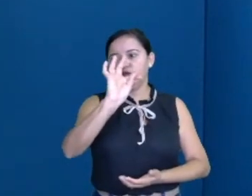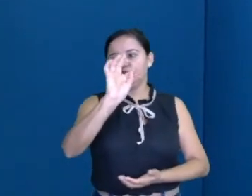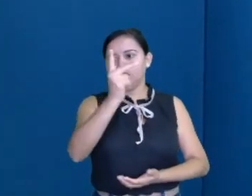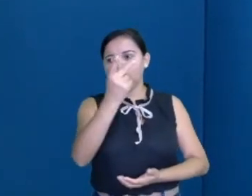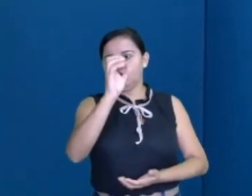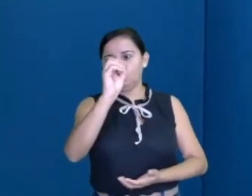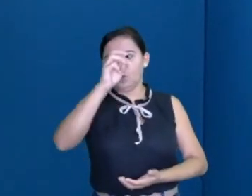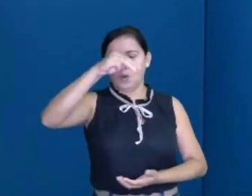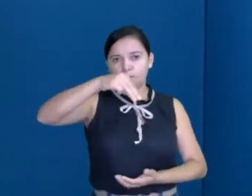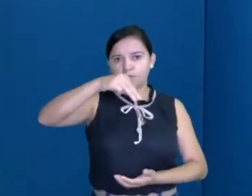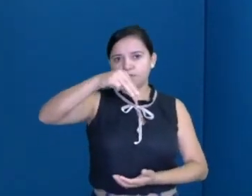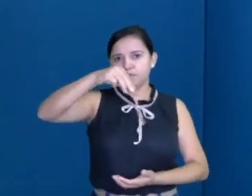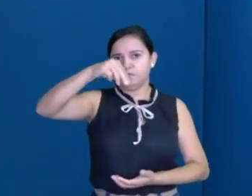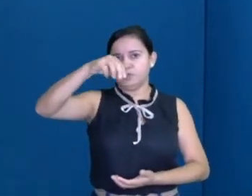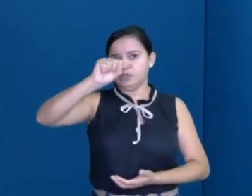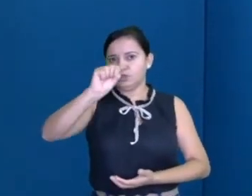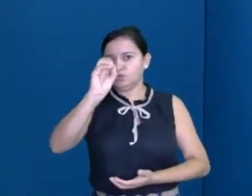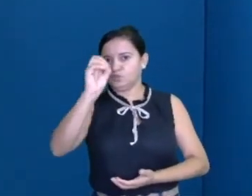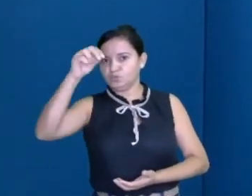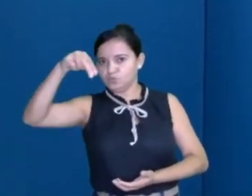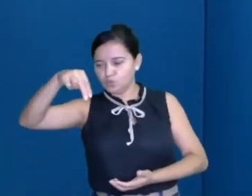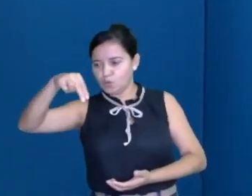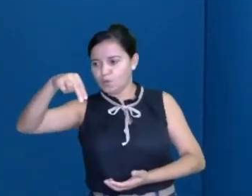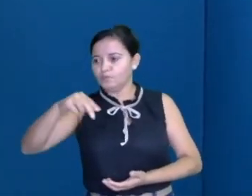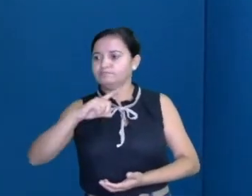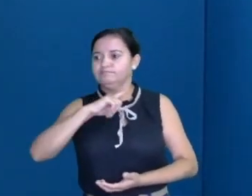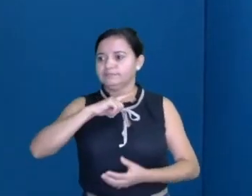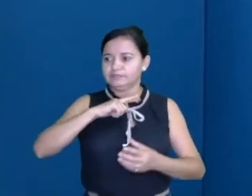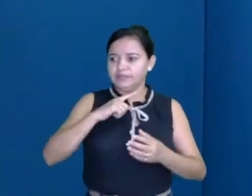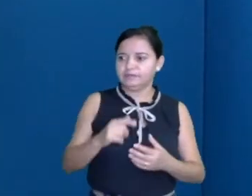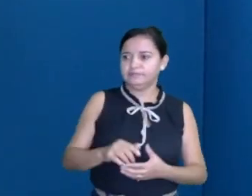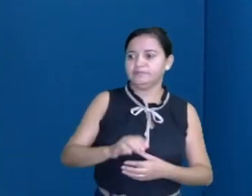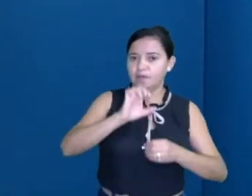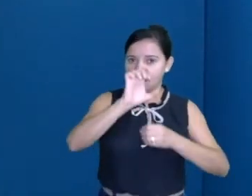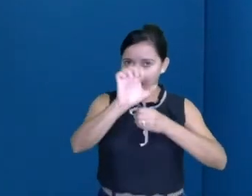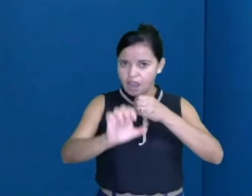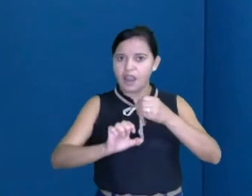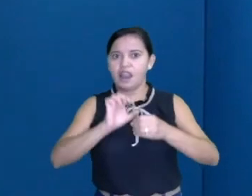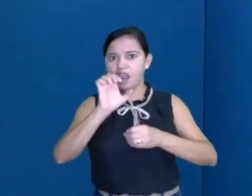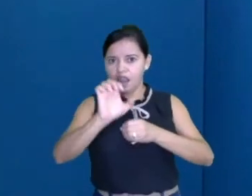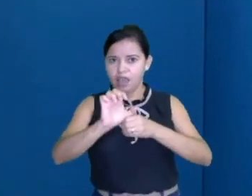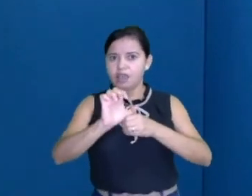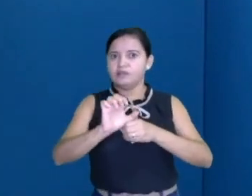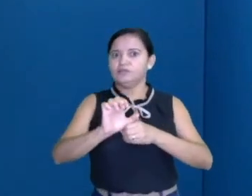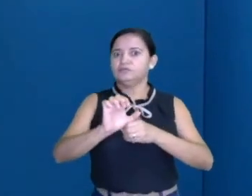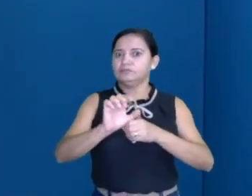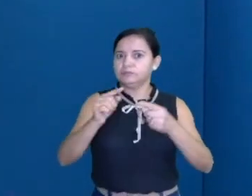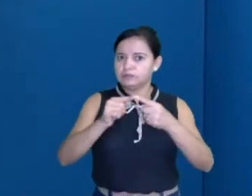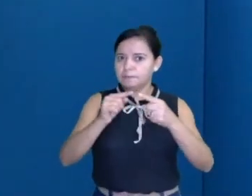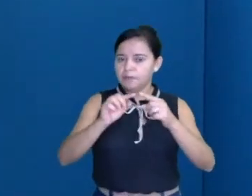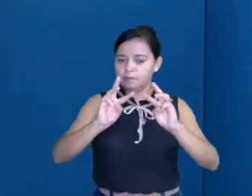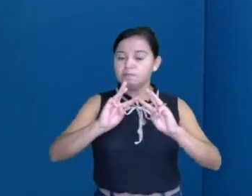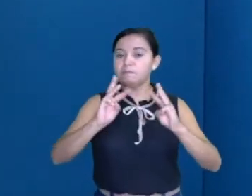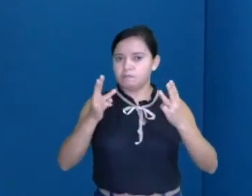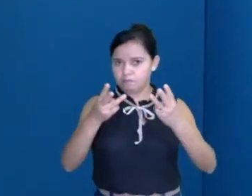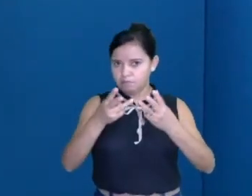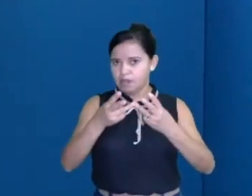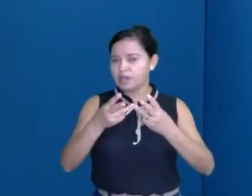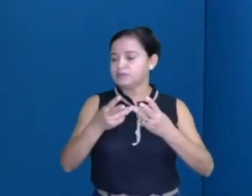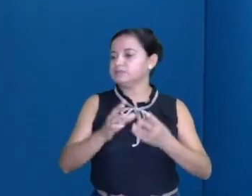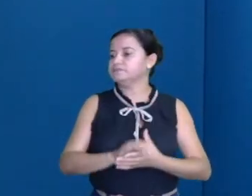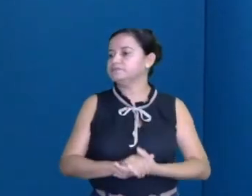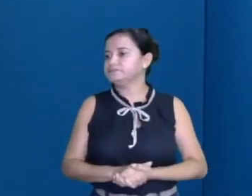quê? Você tinha agregado os elétrons, mas era uma coisa também uma massa também indivisível, né? Uma estrutura